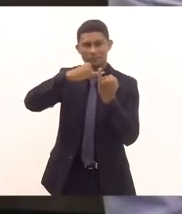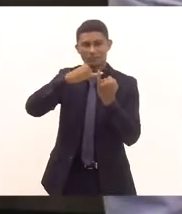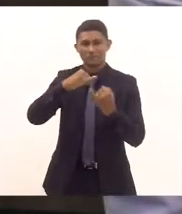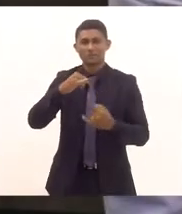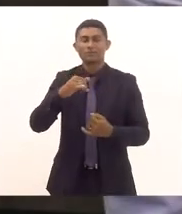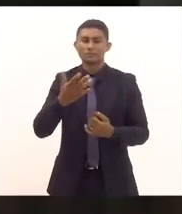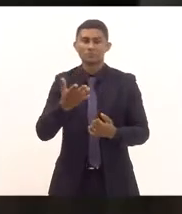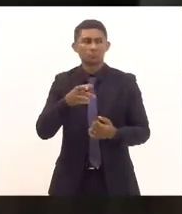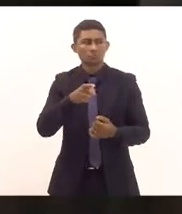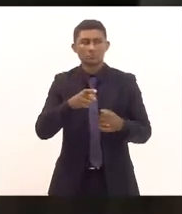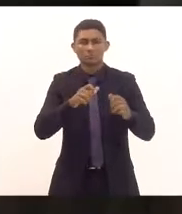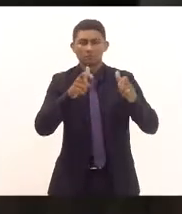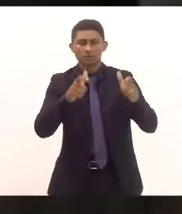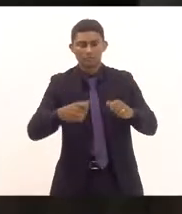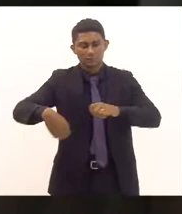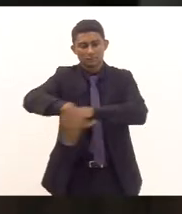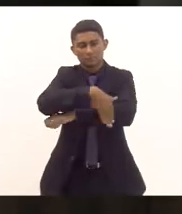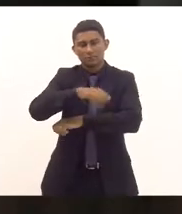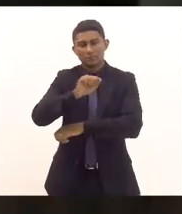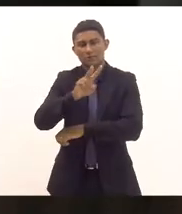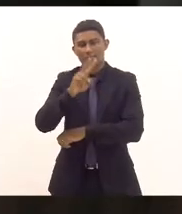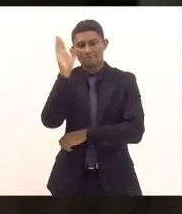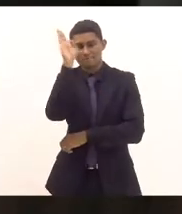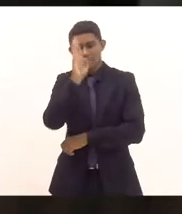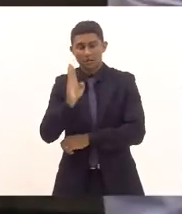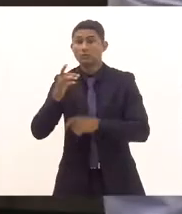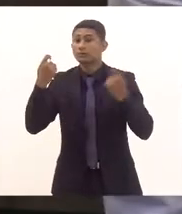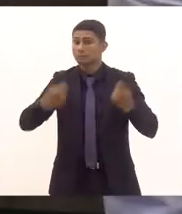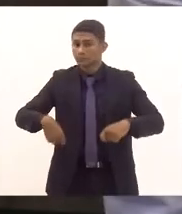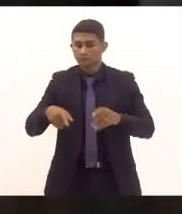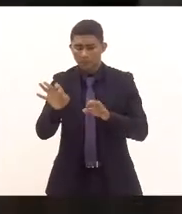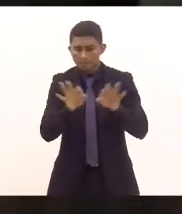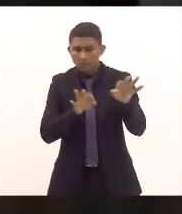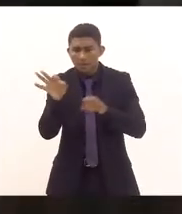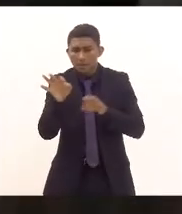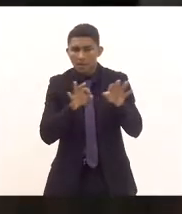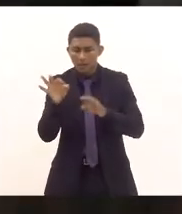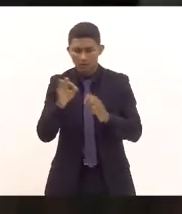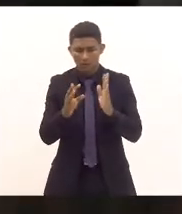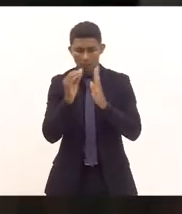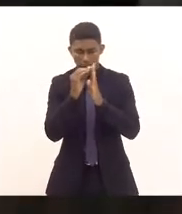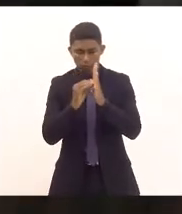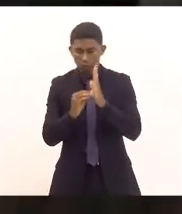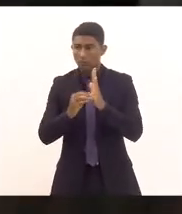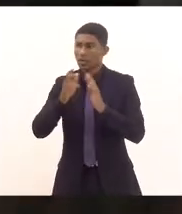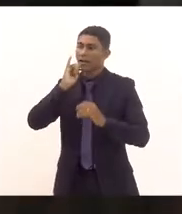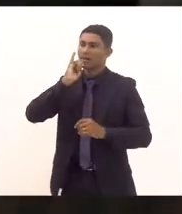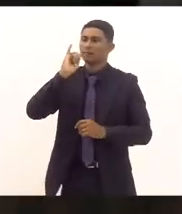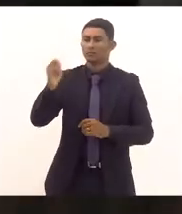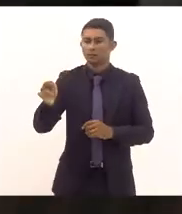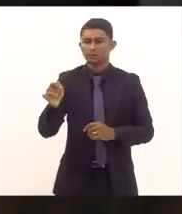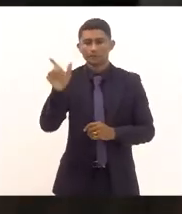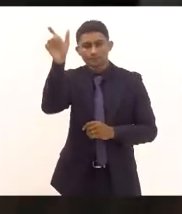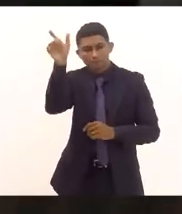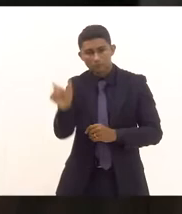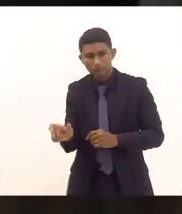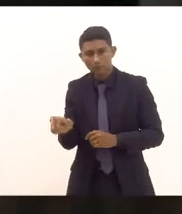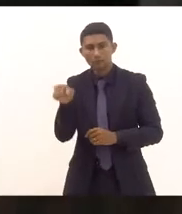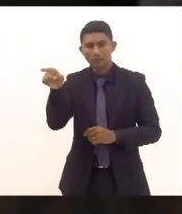da avenida Brasil e vamos fazer então a preparar uma notificação que a gente remete ao